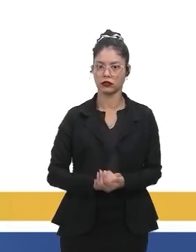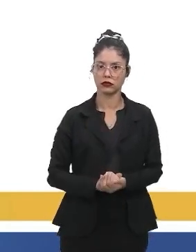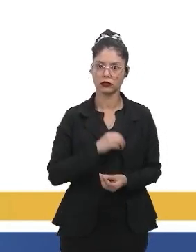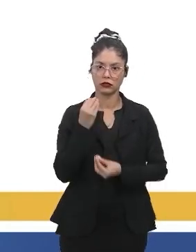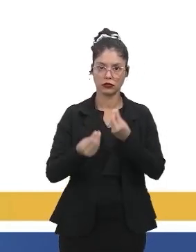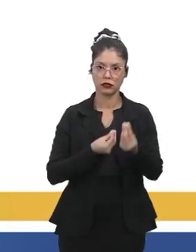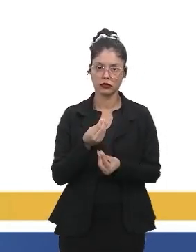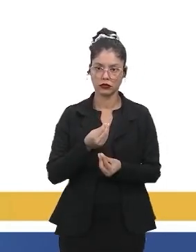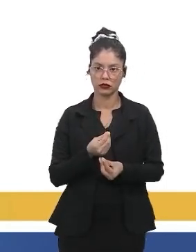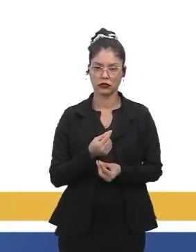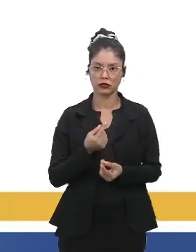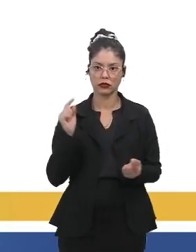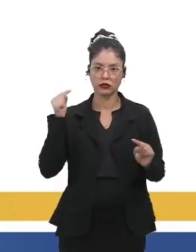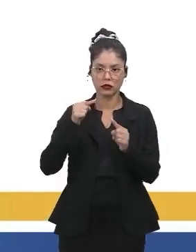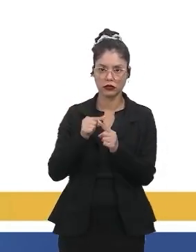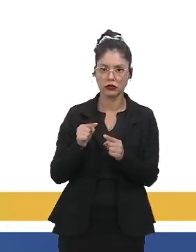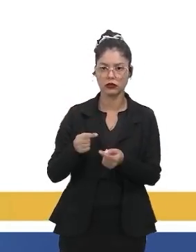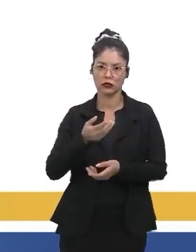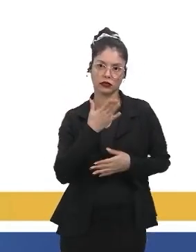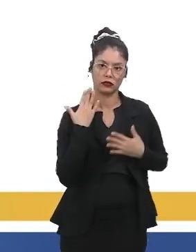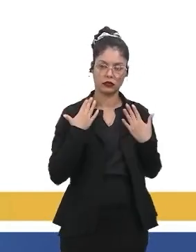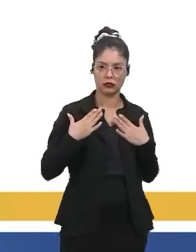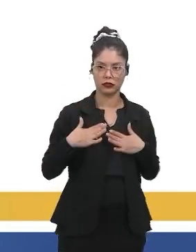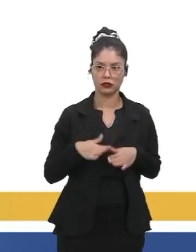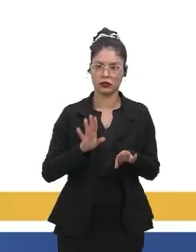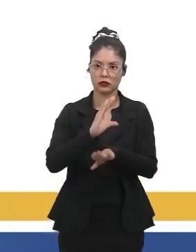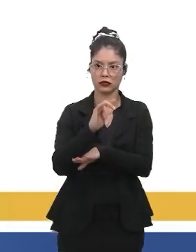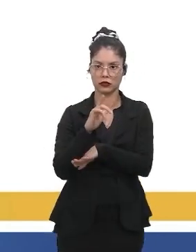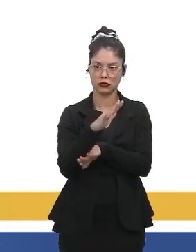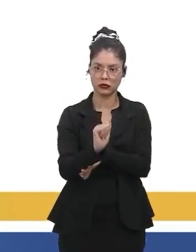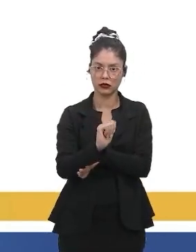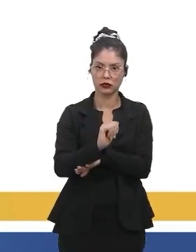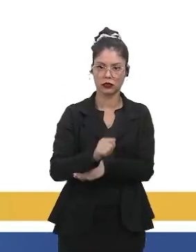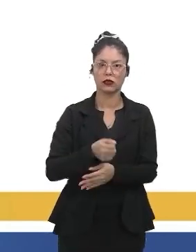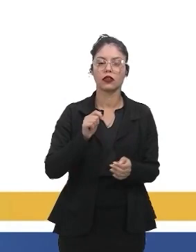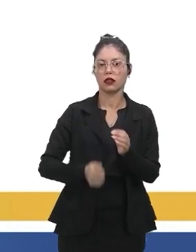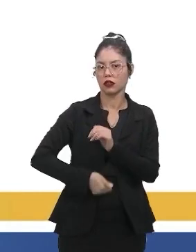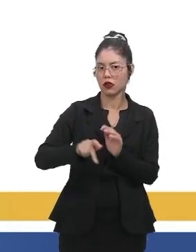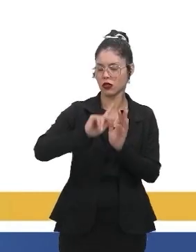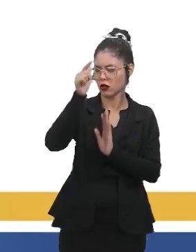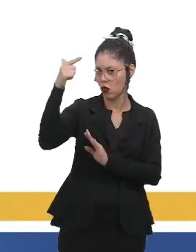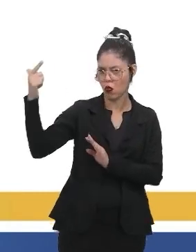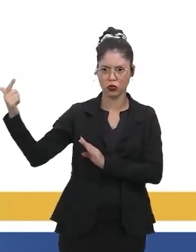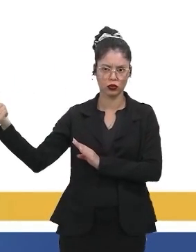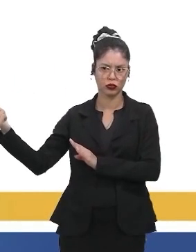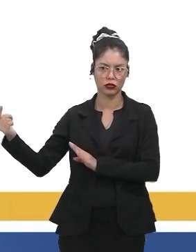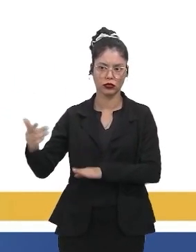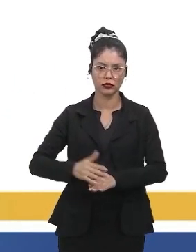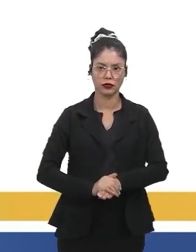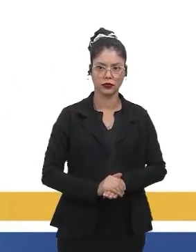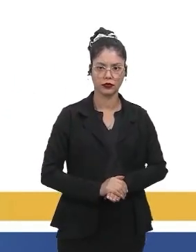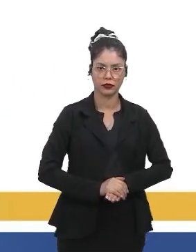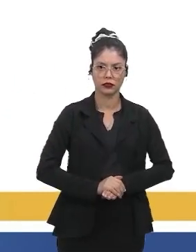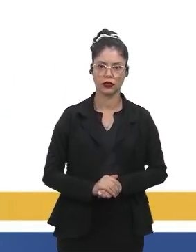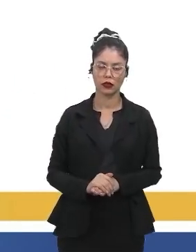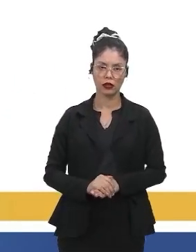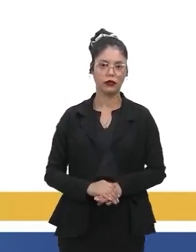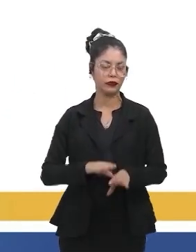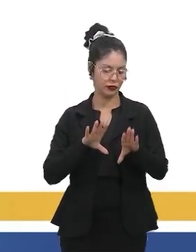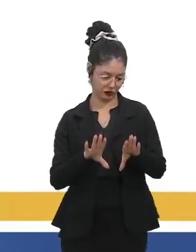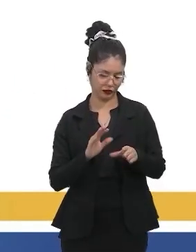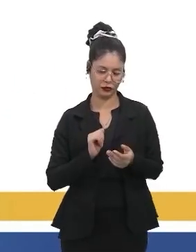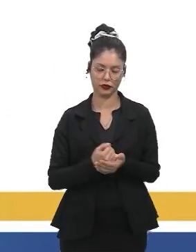público, tais como a intimidação, sedução, comoção, chantagem, entre outros. E vamos